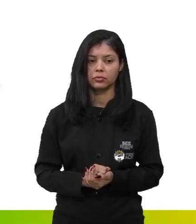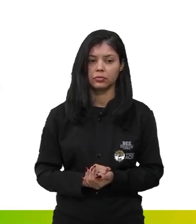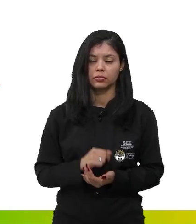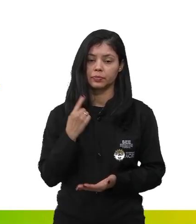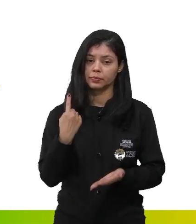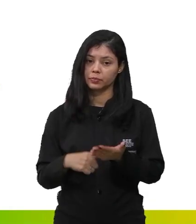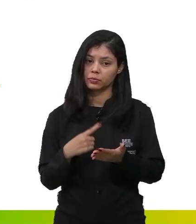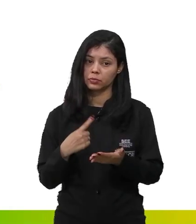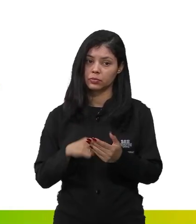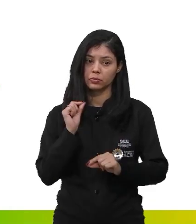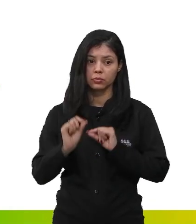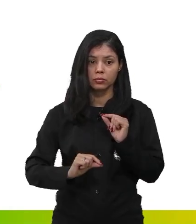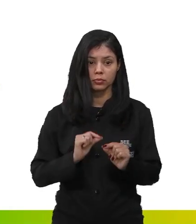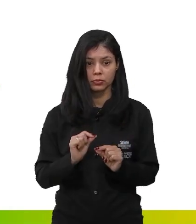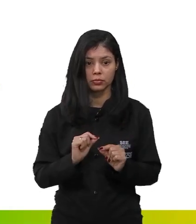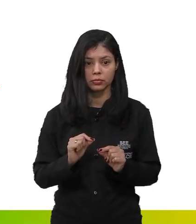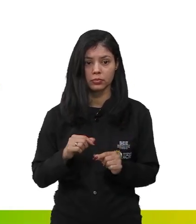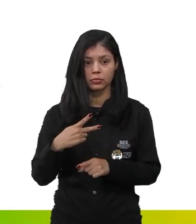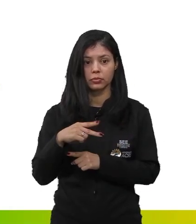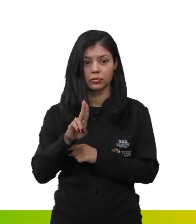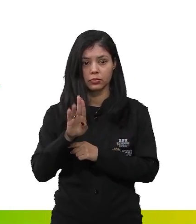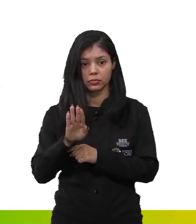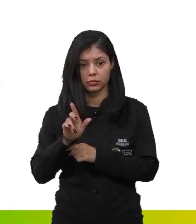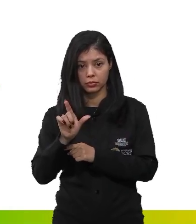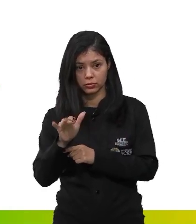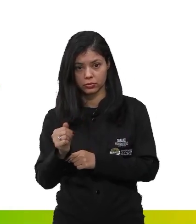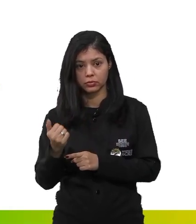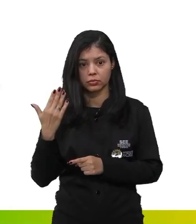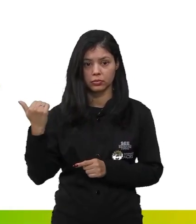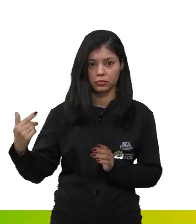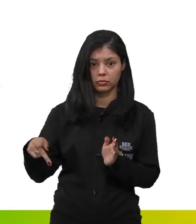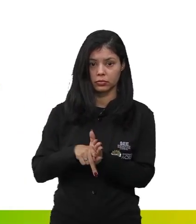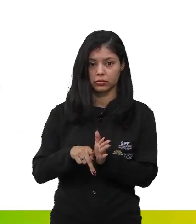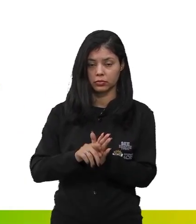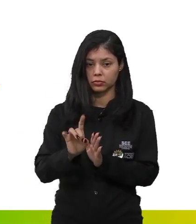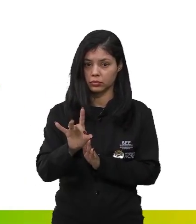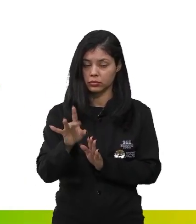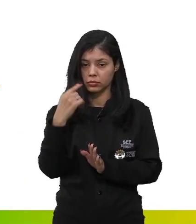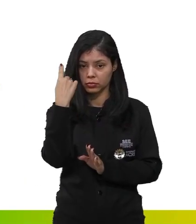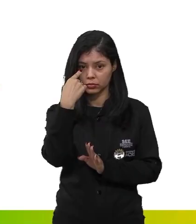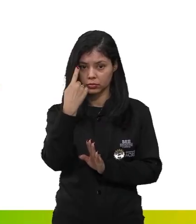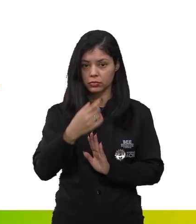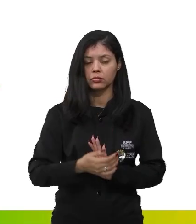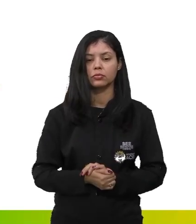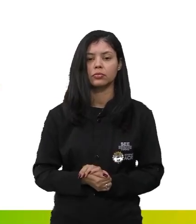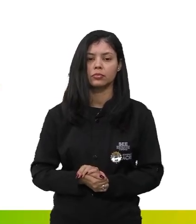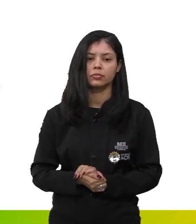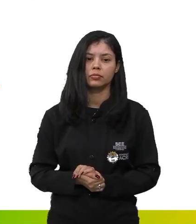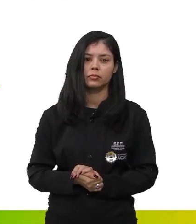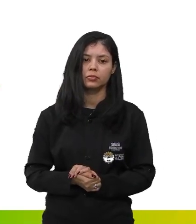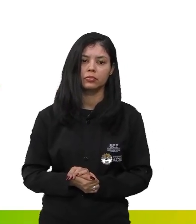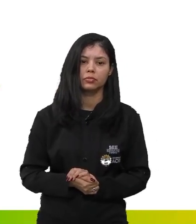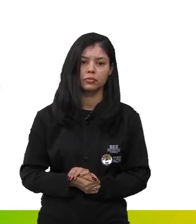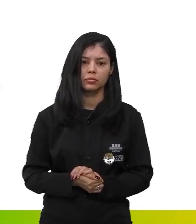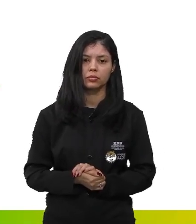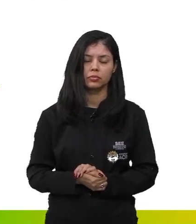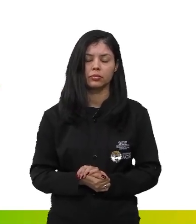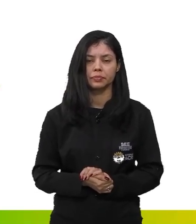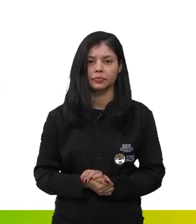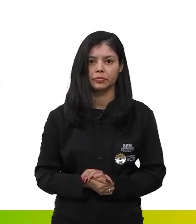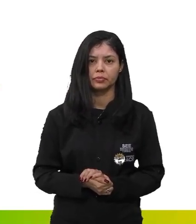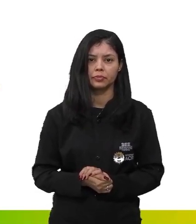Tordesilhas, corrigiu as bulas papais que favoreciam excessivamente e quase que exclusivamente apenas